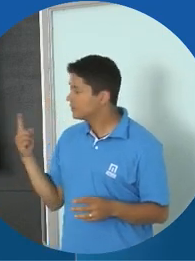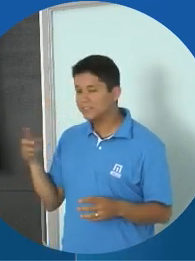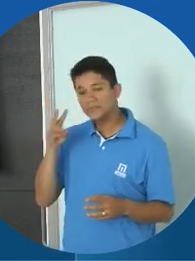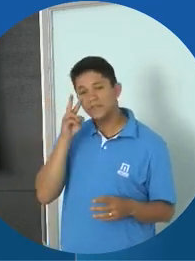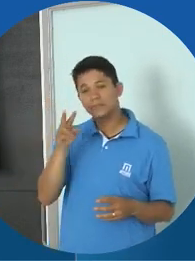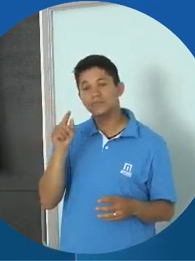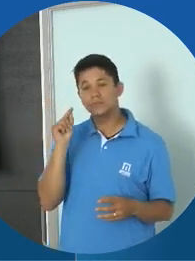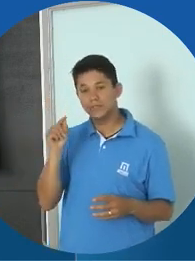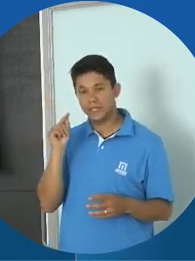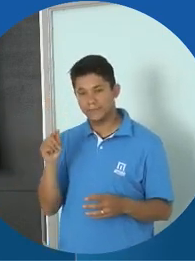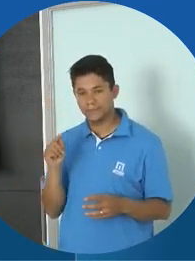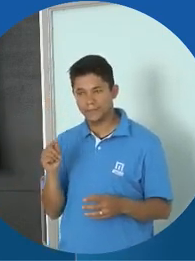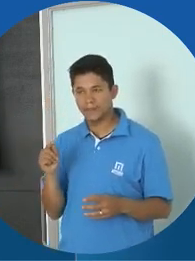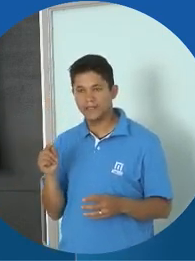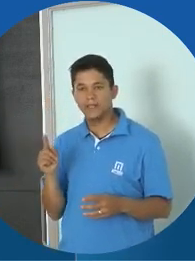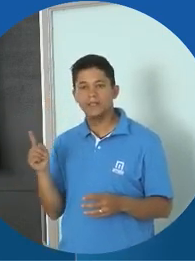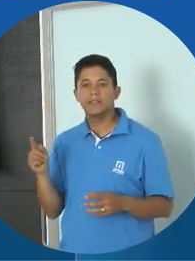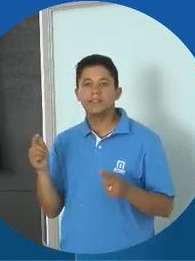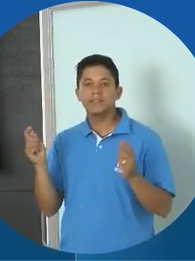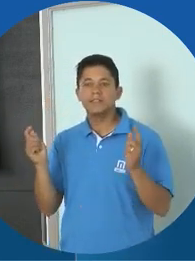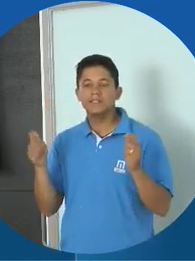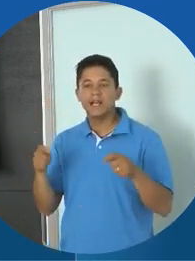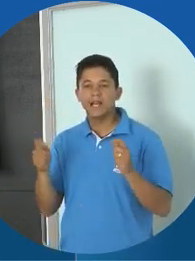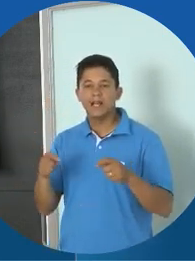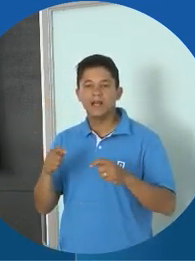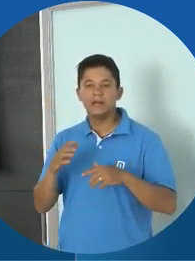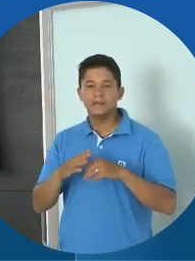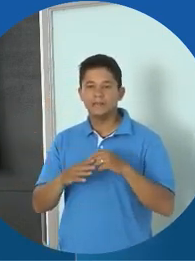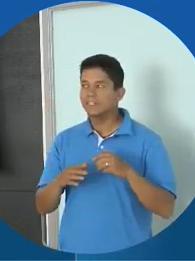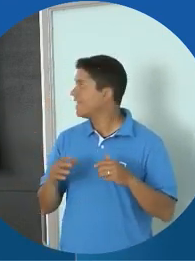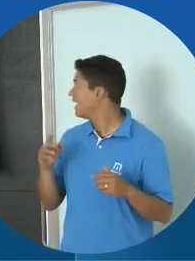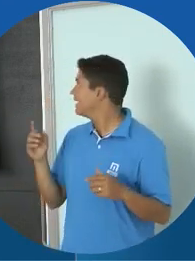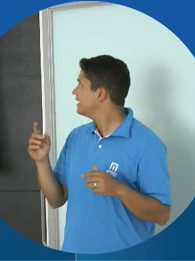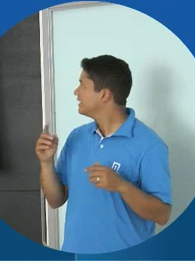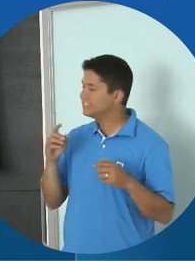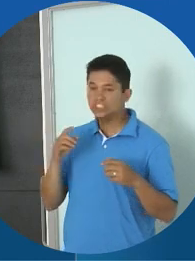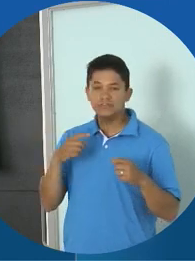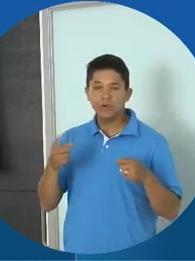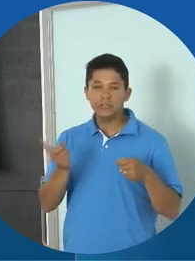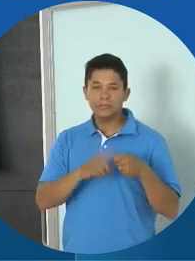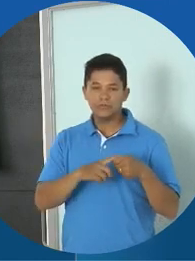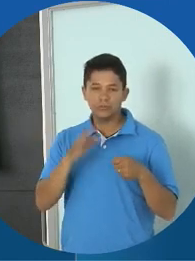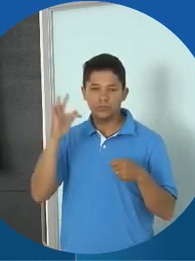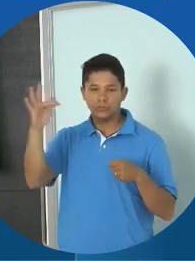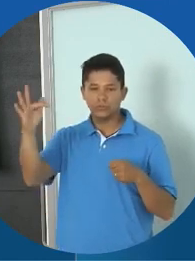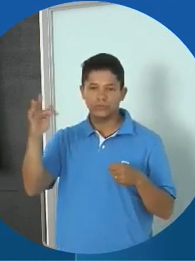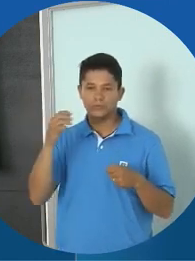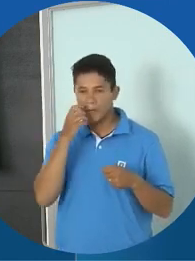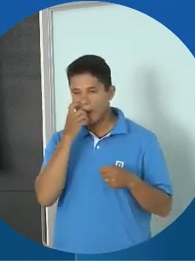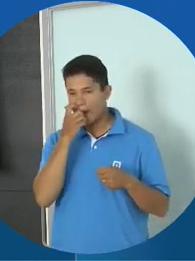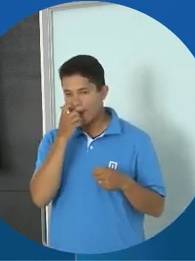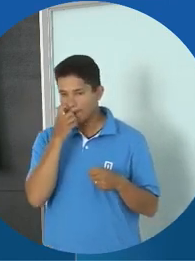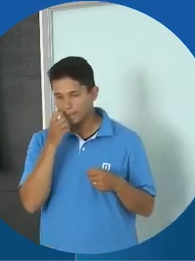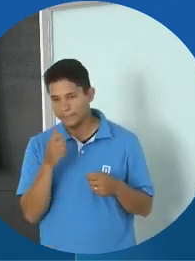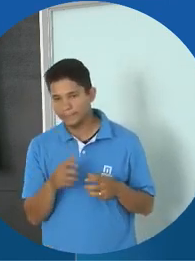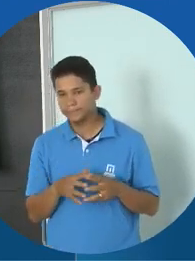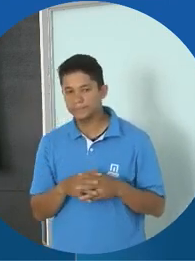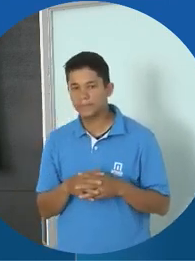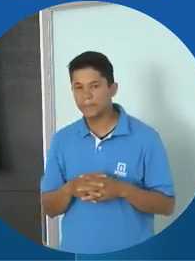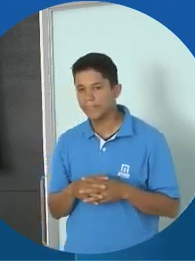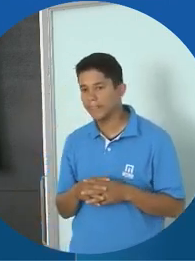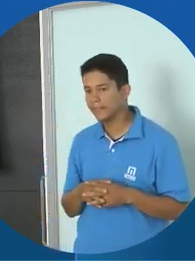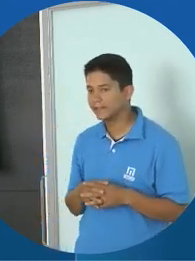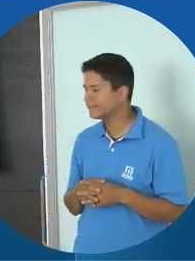disso? A gente tem um extremo potencial dessa atividade de recuperação geotécnica por meio desses métodos mais